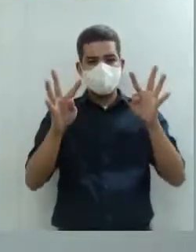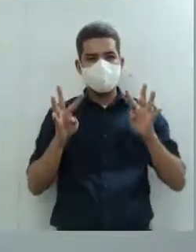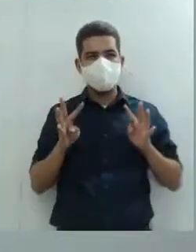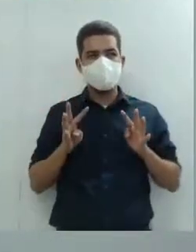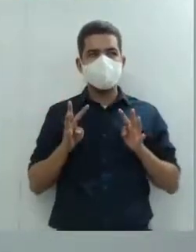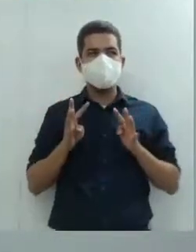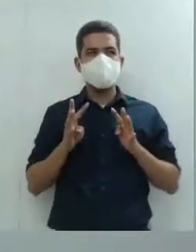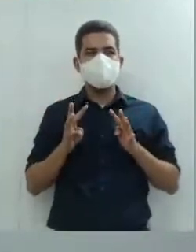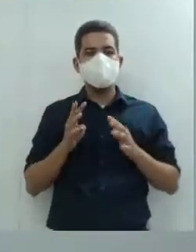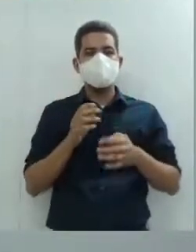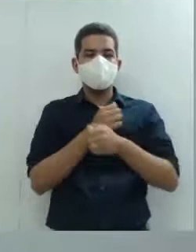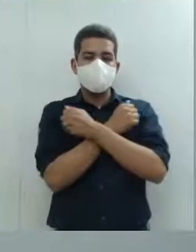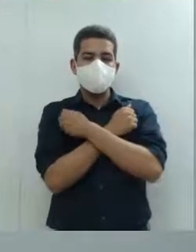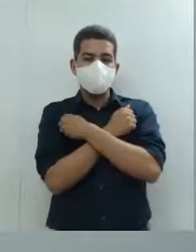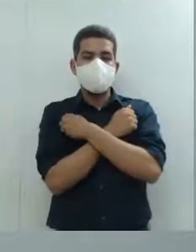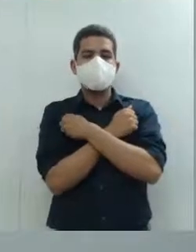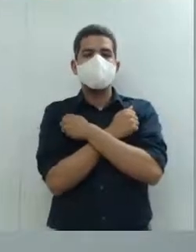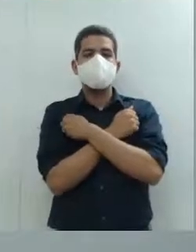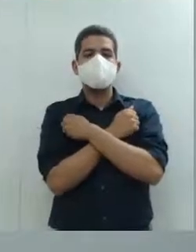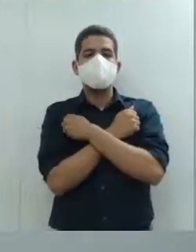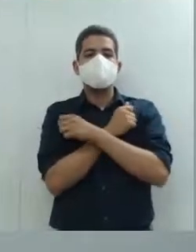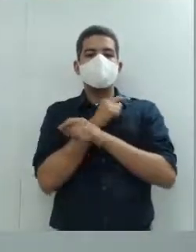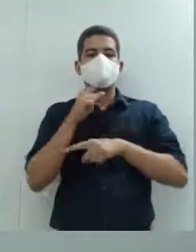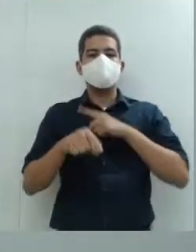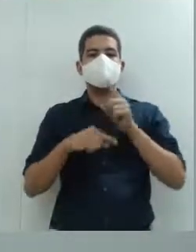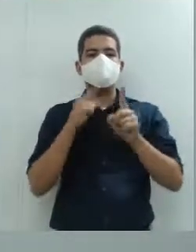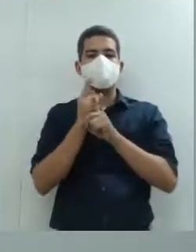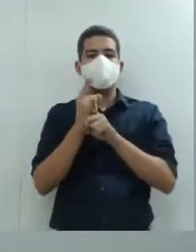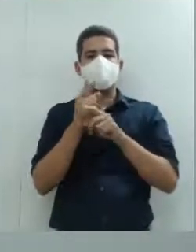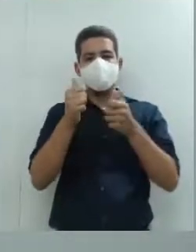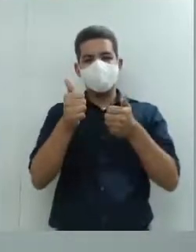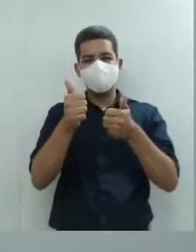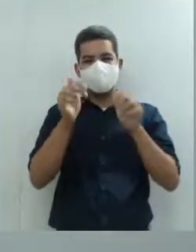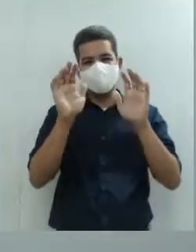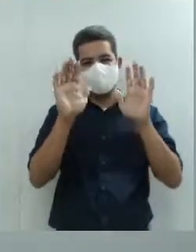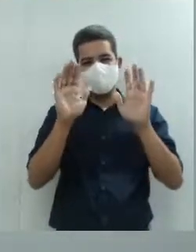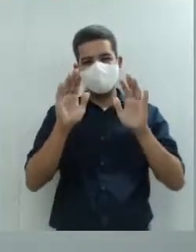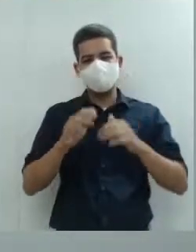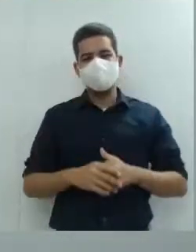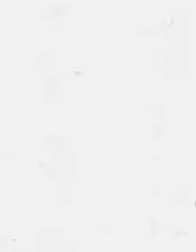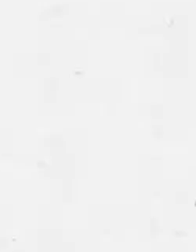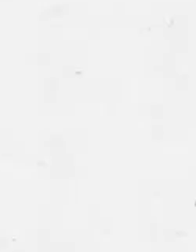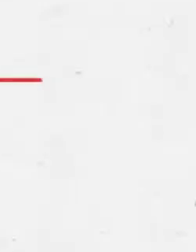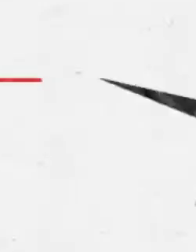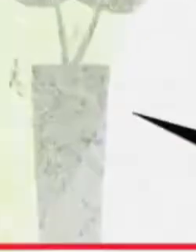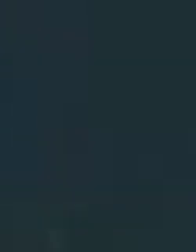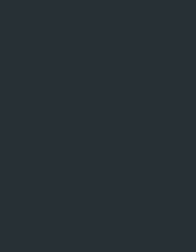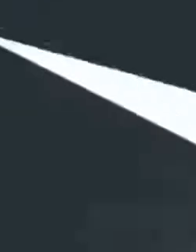vocês hoje, um forte abraço e pretendo ver vocês em breve. Valeu, show!